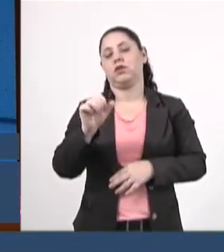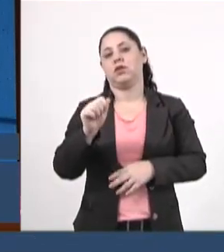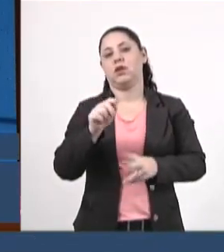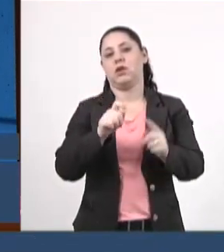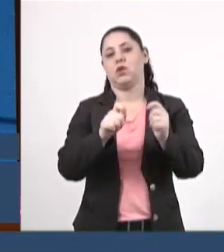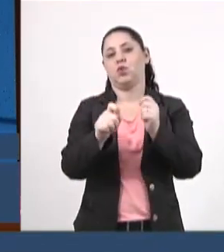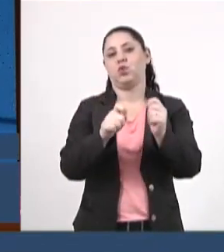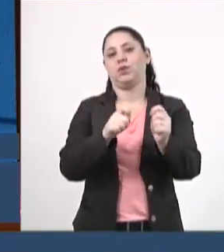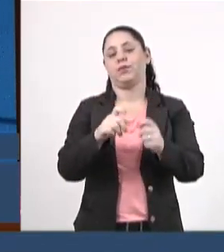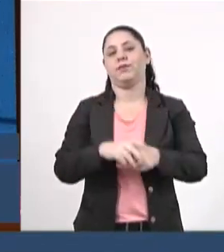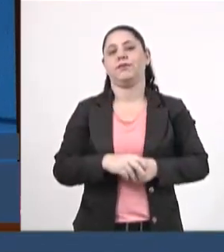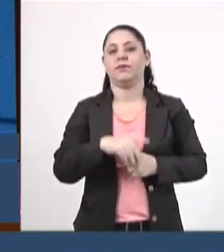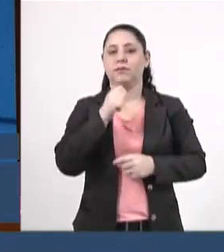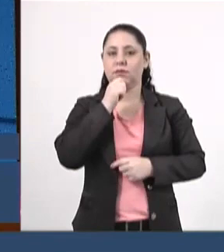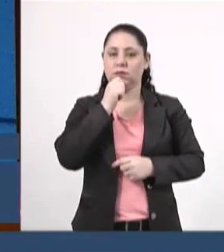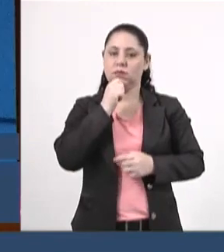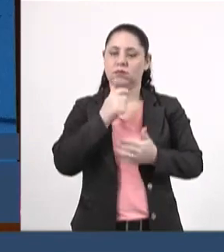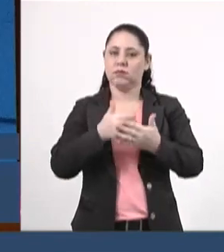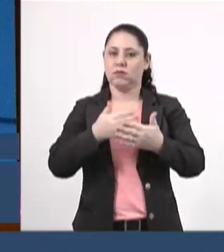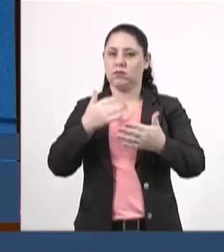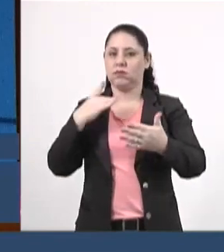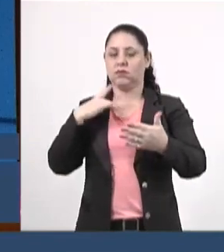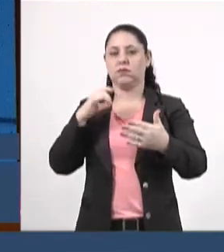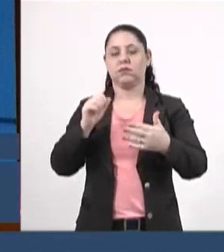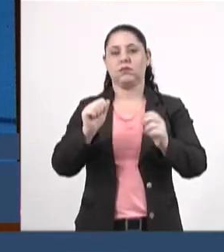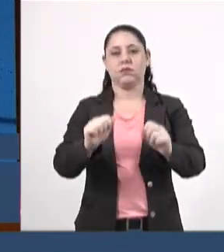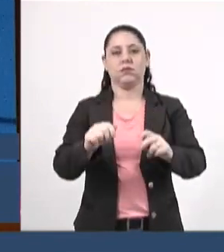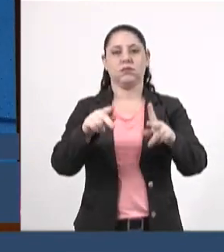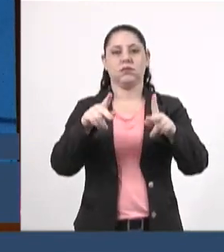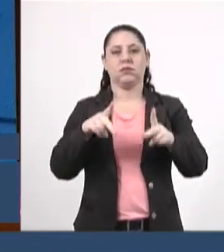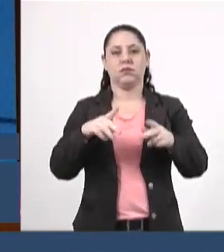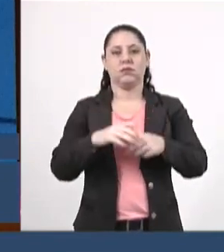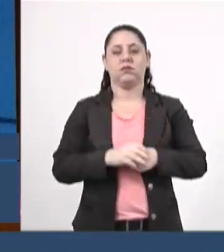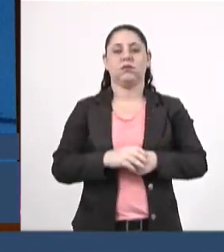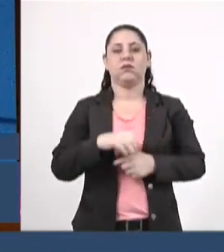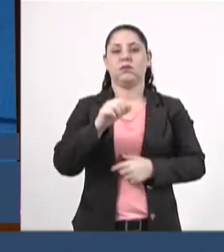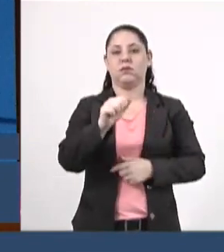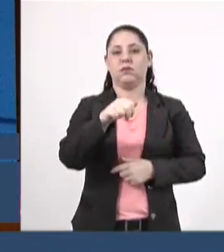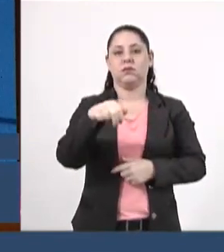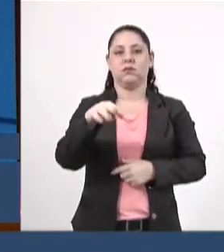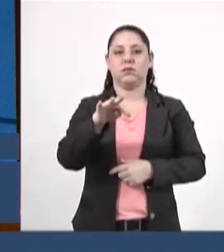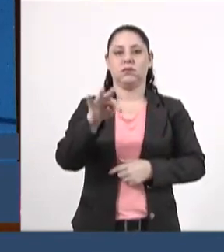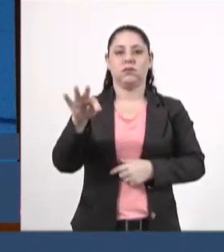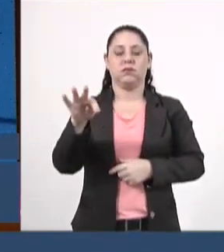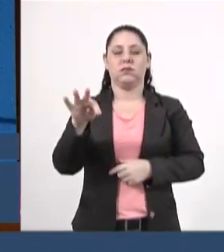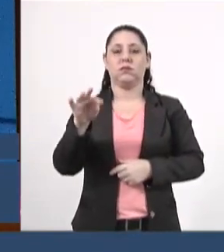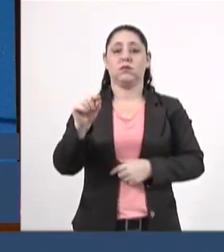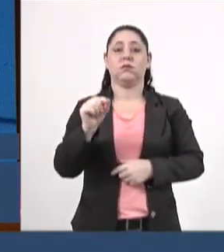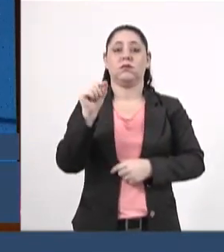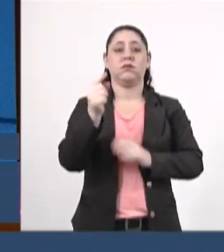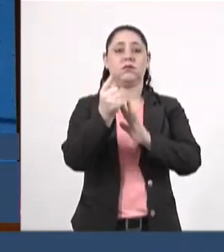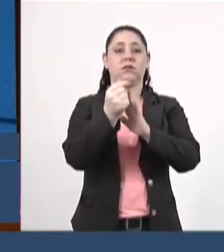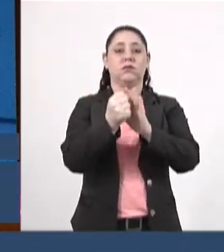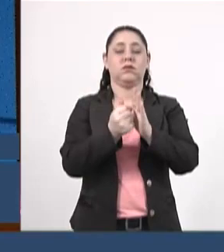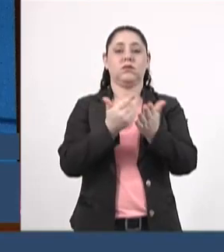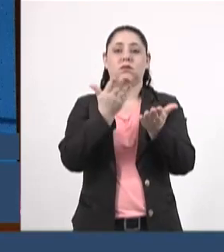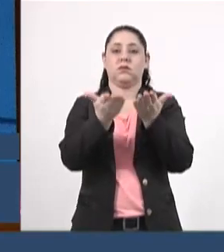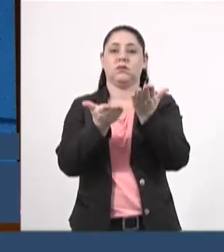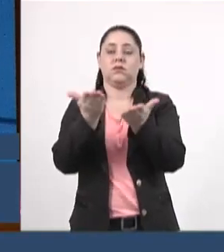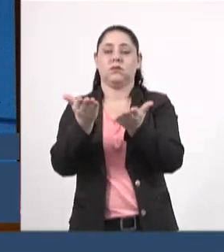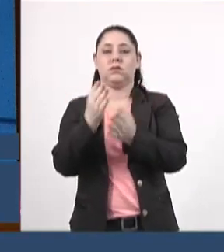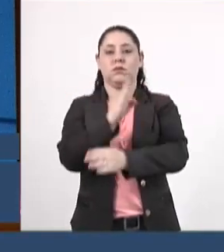Ainda recentemente, nós tivemos aqui audiência pública com a ANTT sobre a concessão da